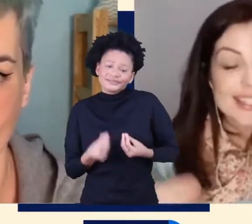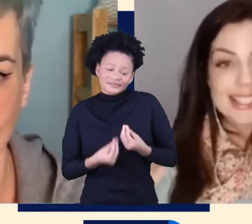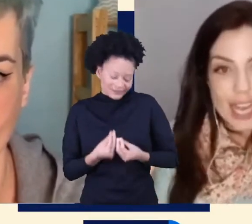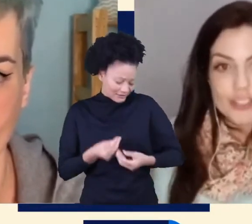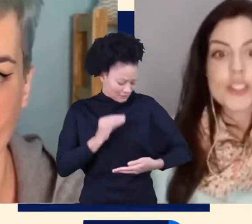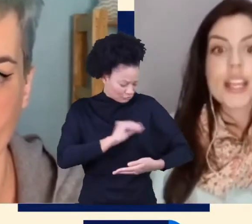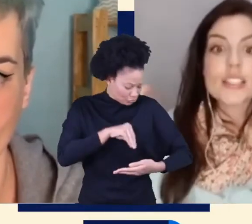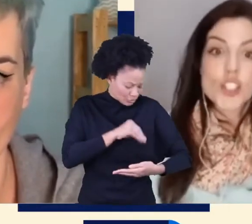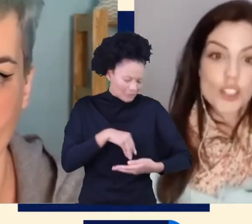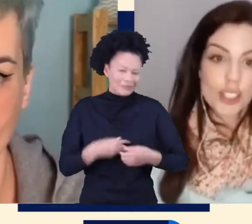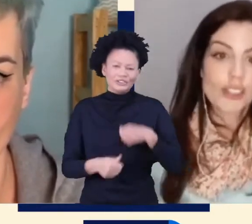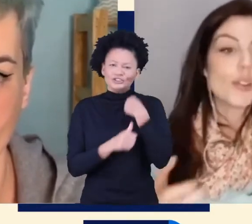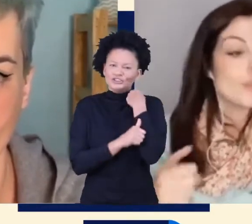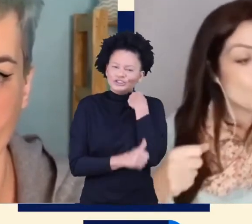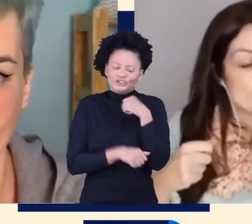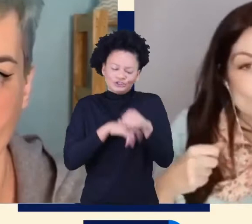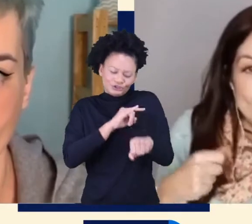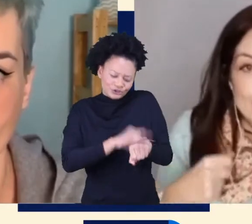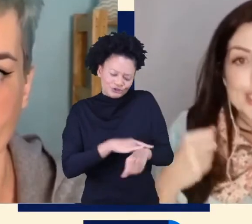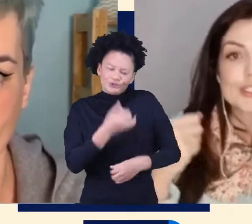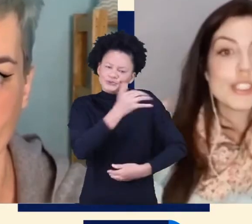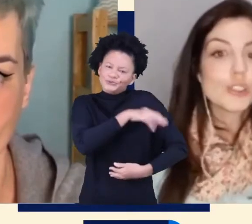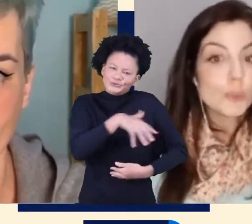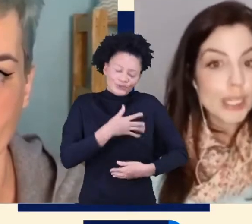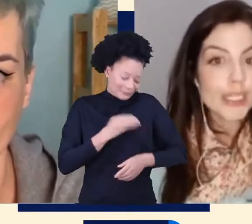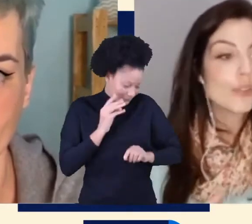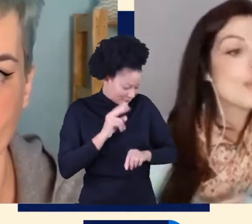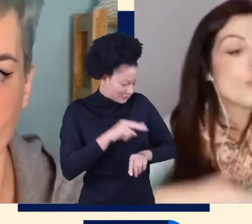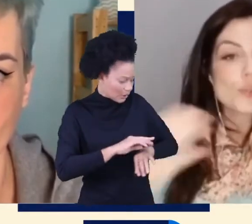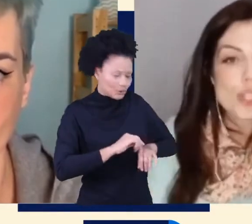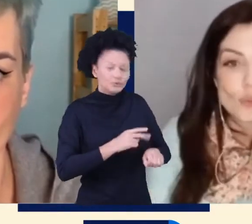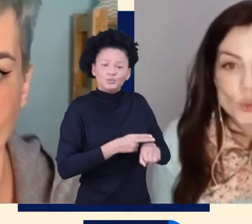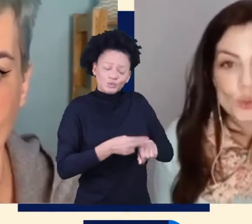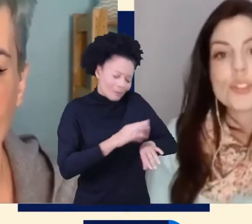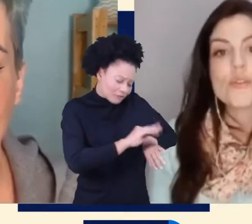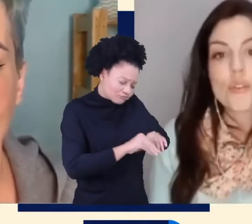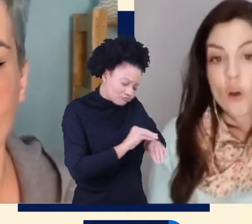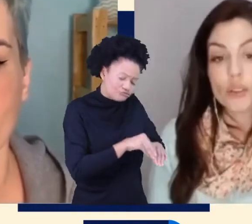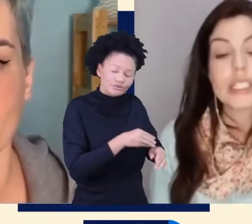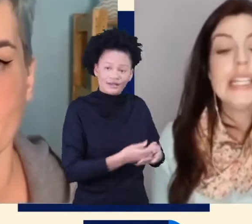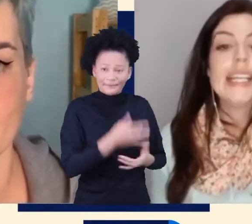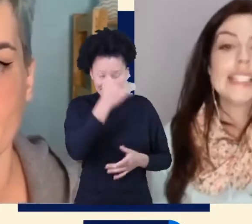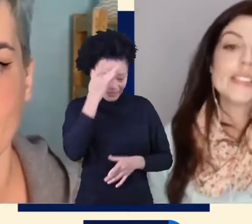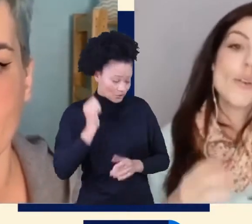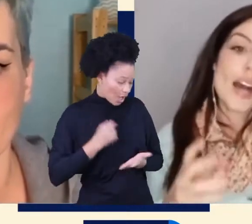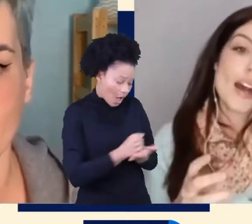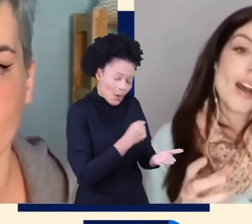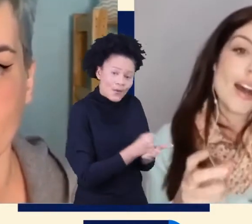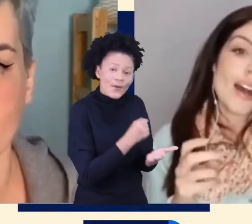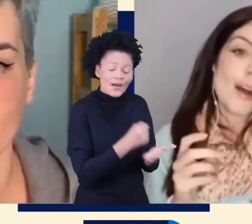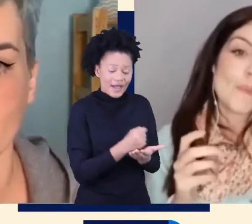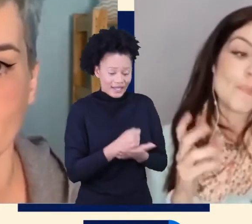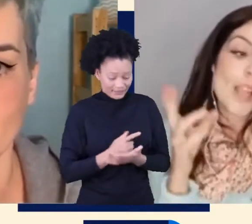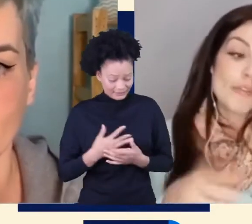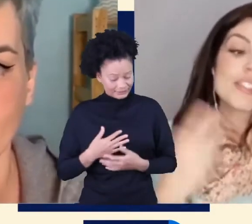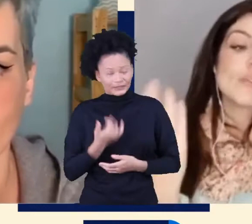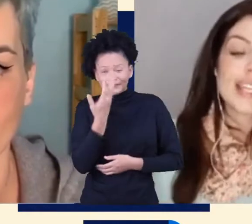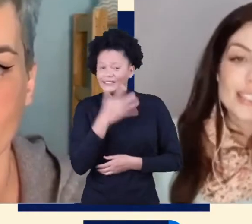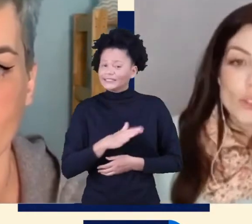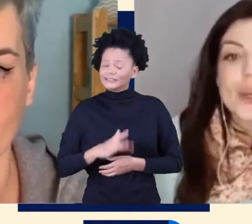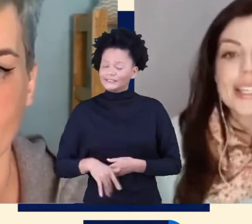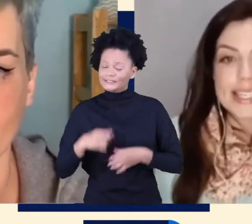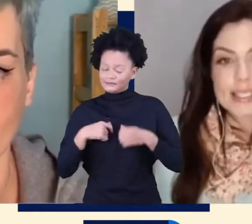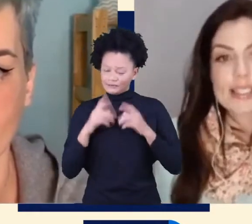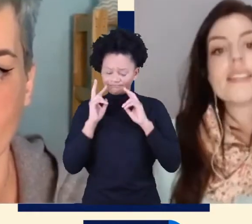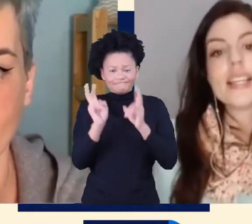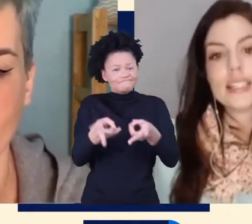as necessidades dela, a gente tem que estar o tempo todo trocando, dando banho, tem muitos adultos em volta. Então, a visão